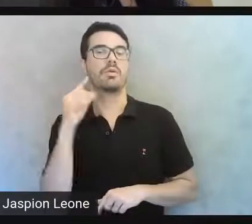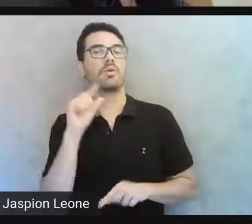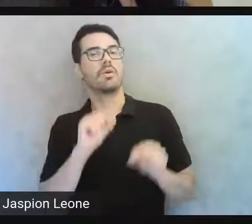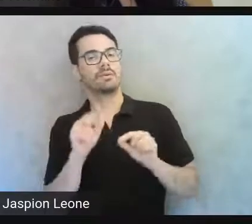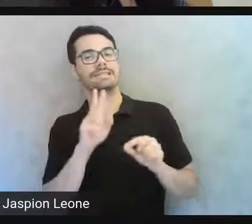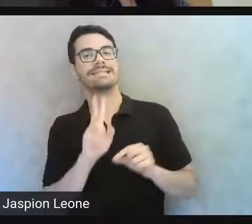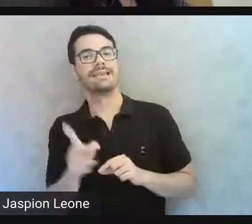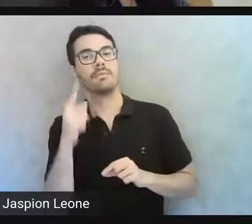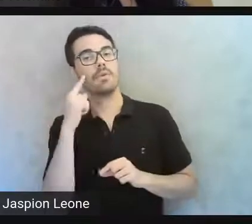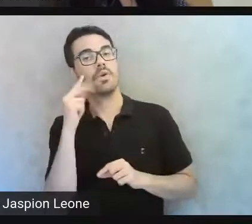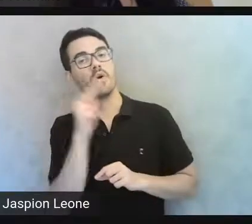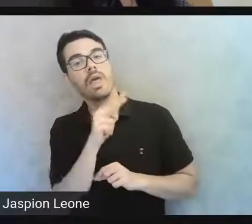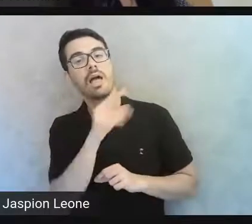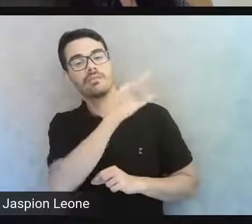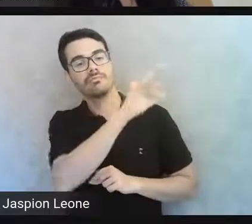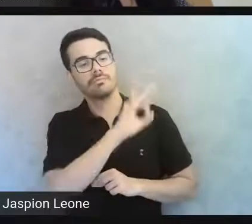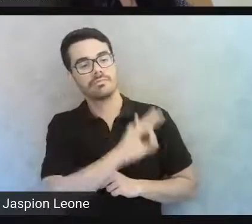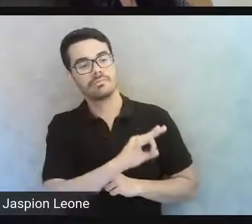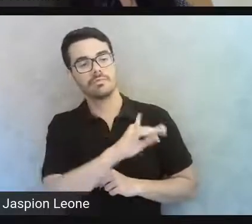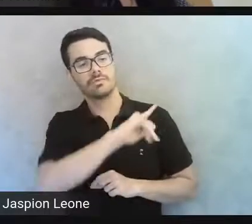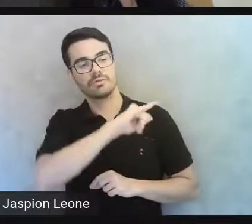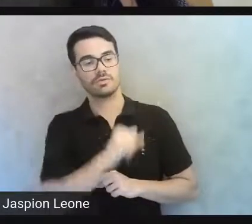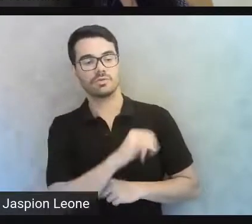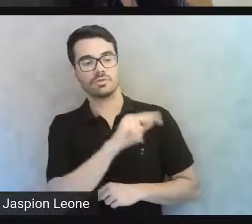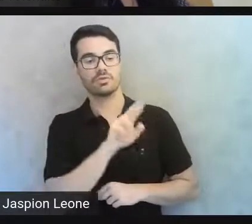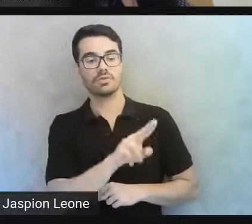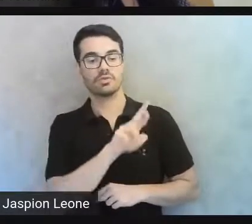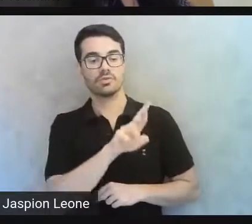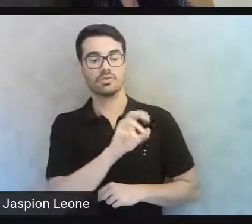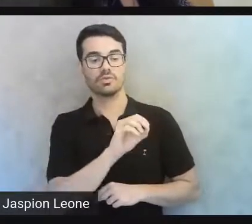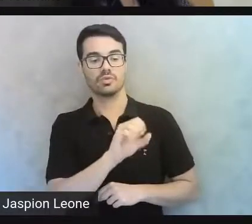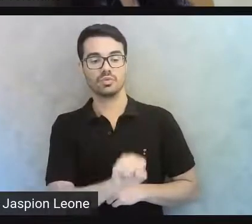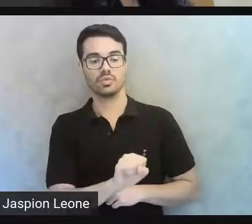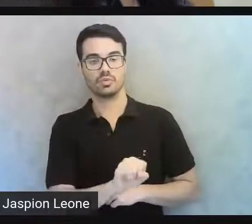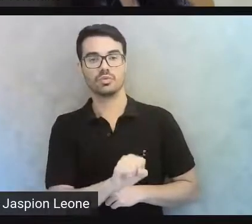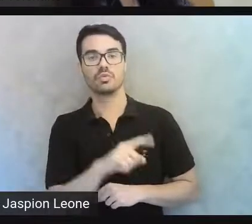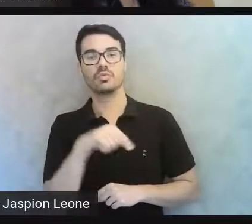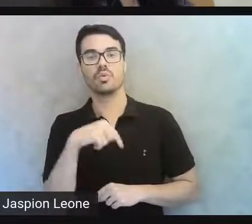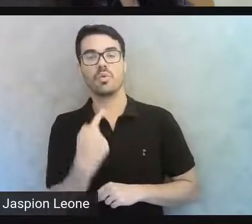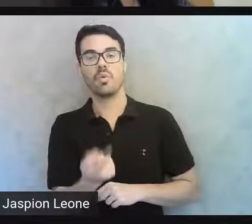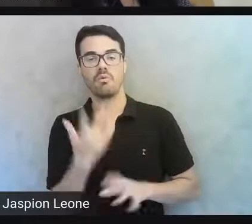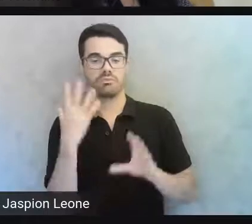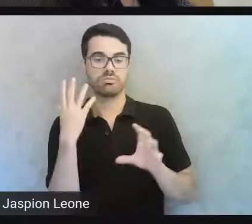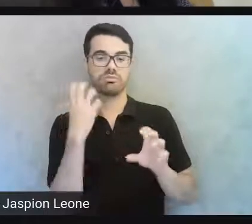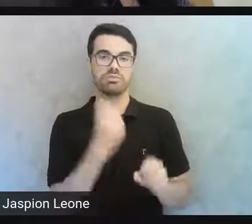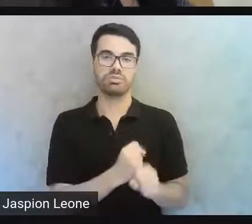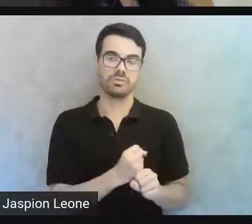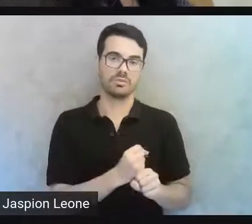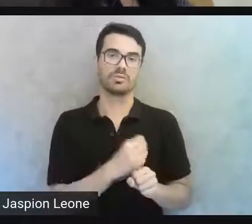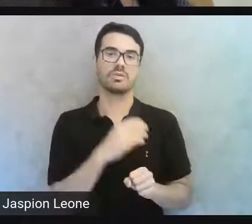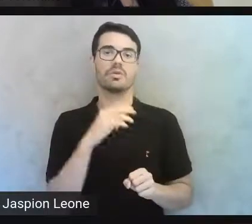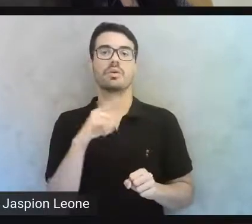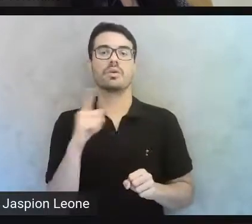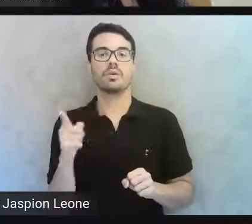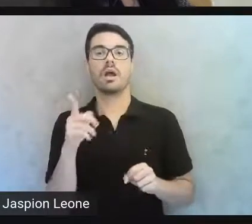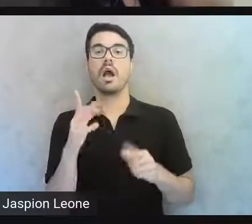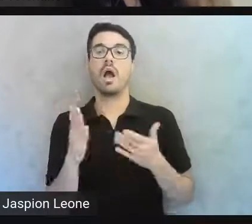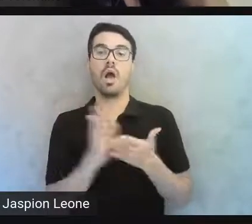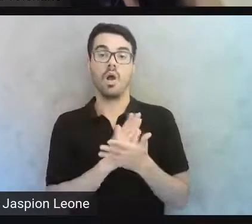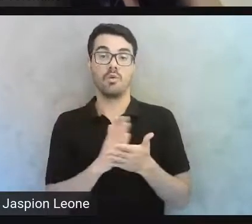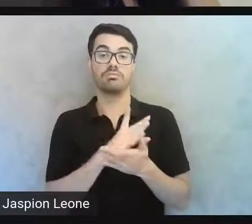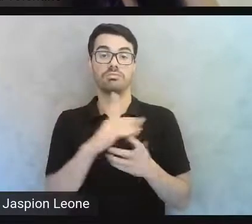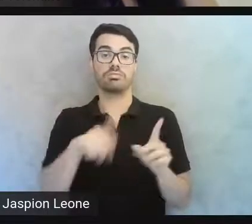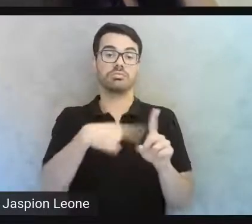sempre olhar a taxa de juros, qual é a taxa, né, no caso, o custo, né, custo efetivo total, porque tem a taxa de juros e tem algumas taxas que vêm